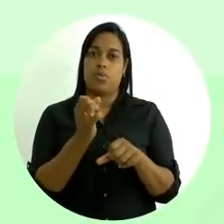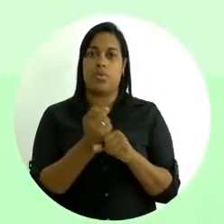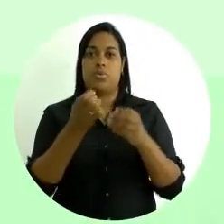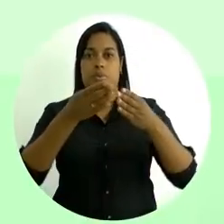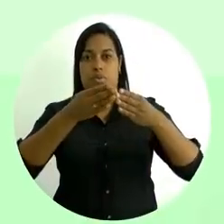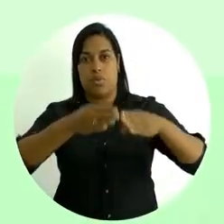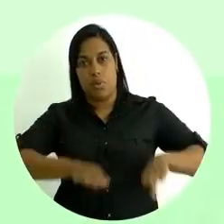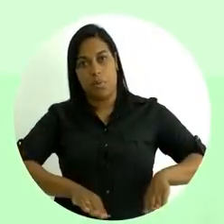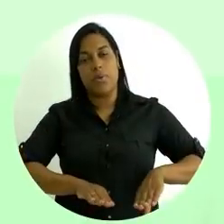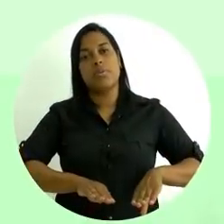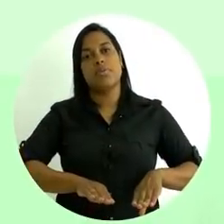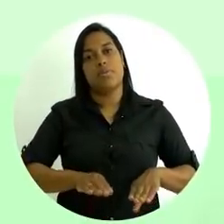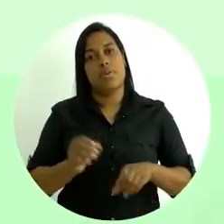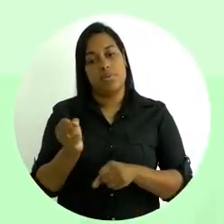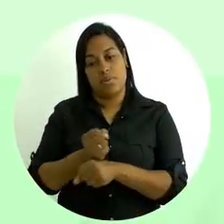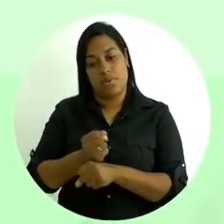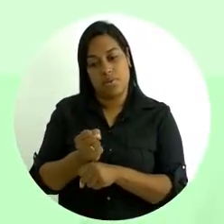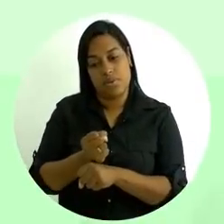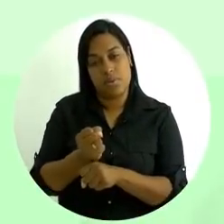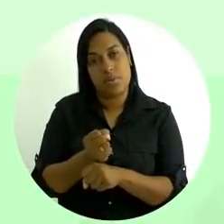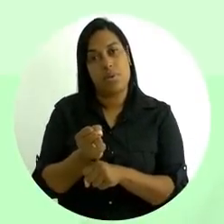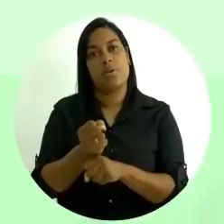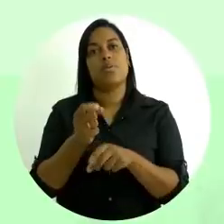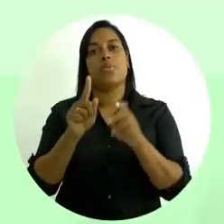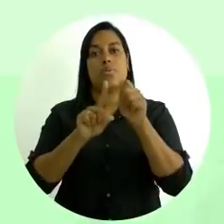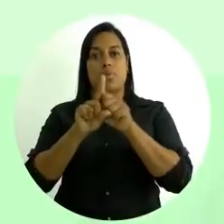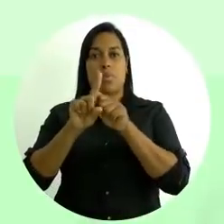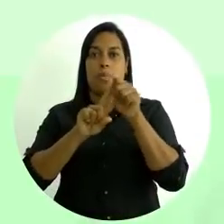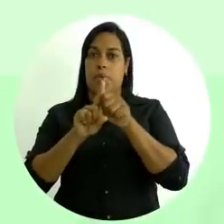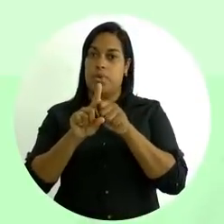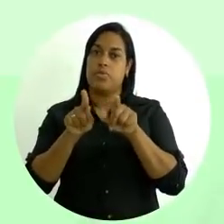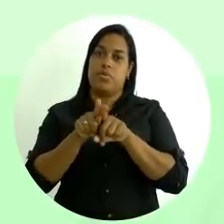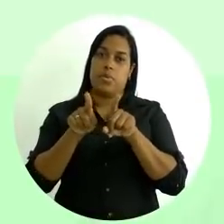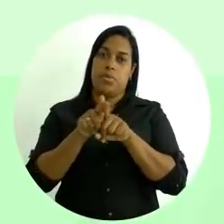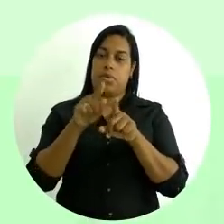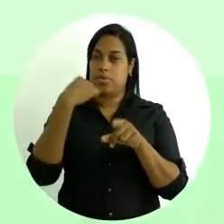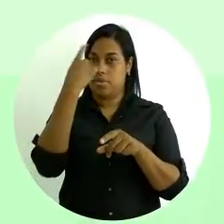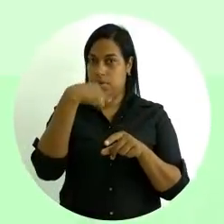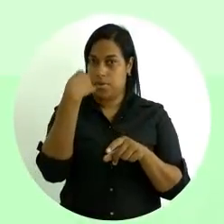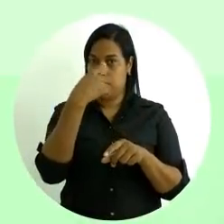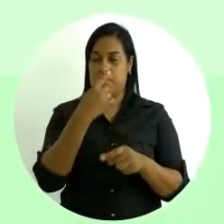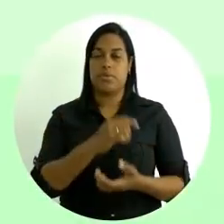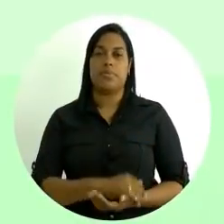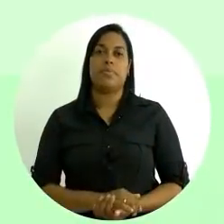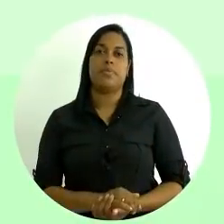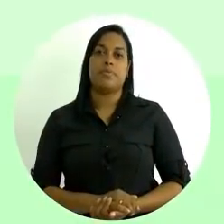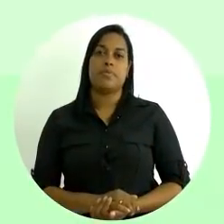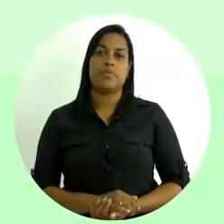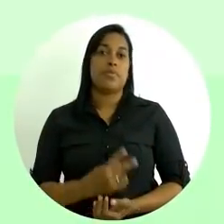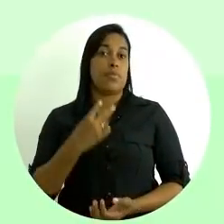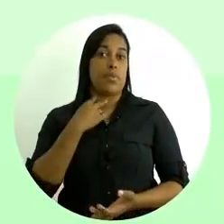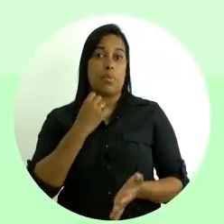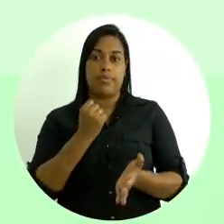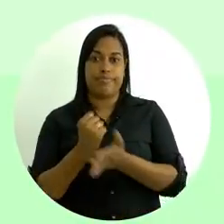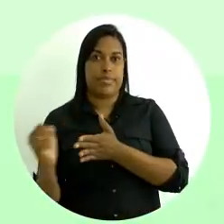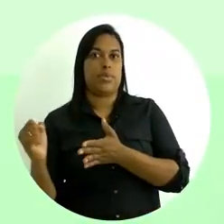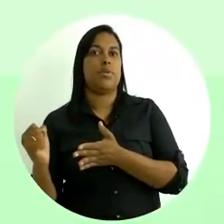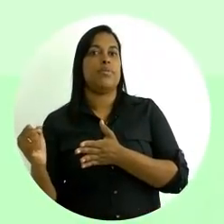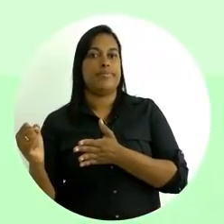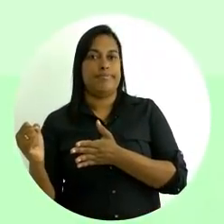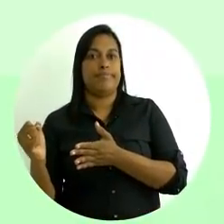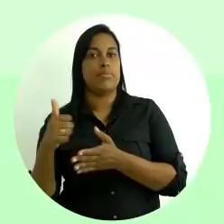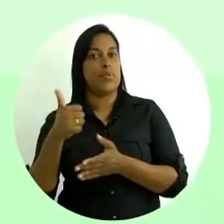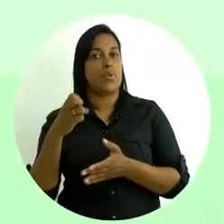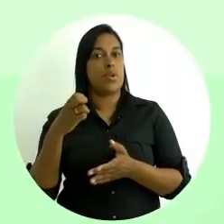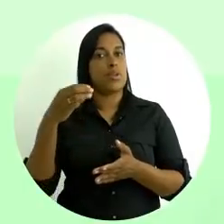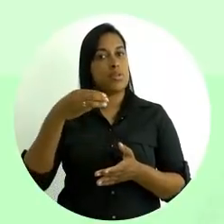contabilizado no decorrer do ano e do mês dessa carga horária dele. Então ele não pode ultrapassar